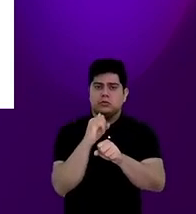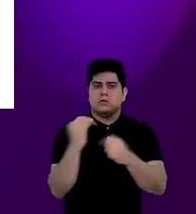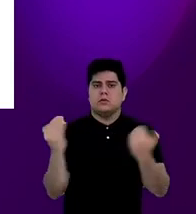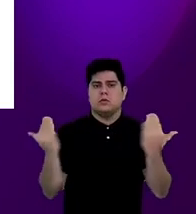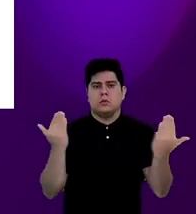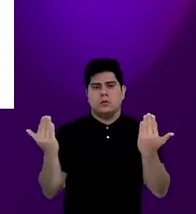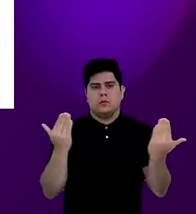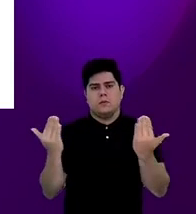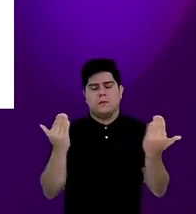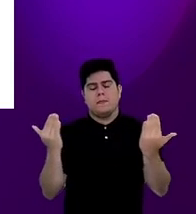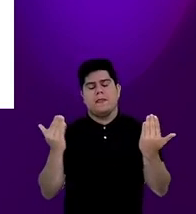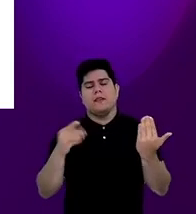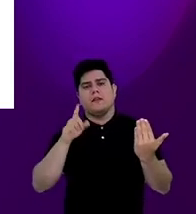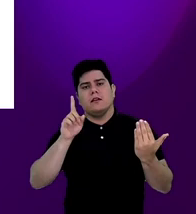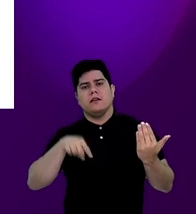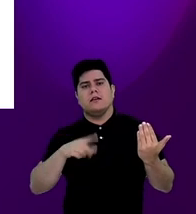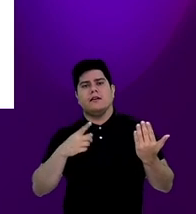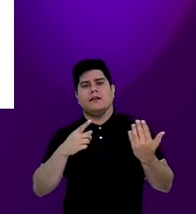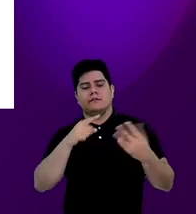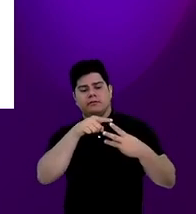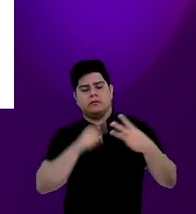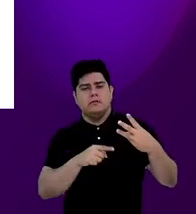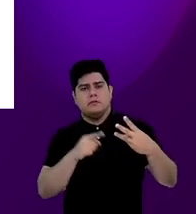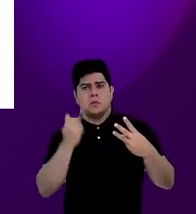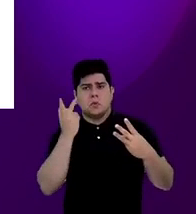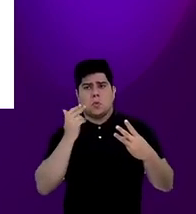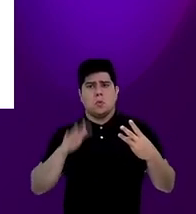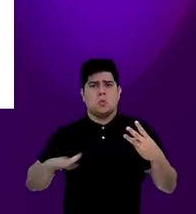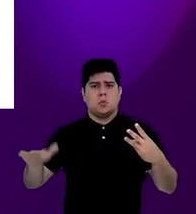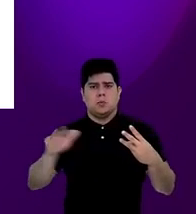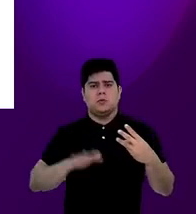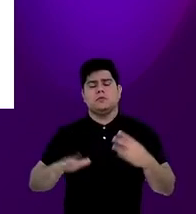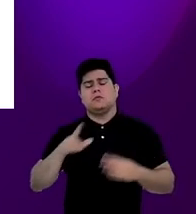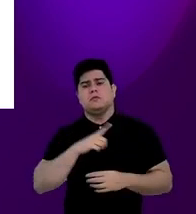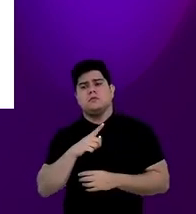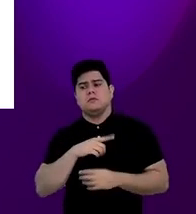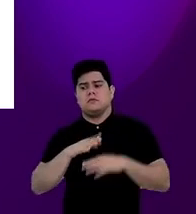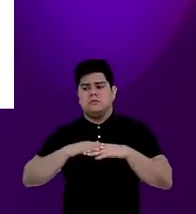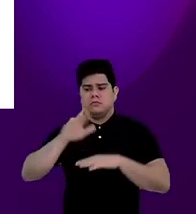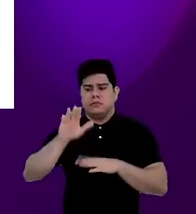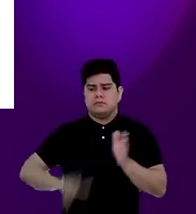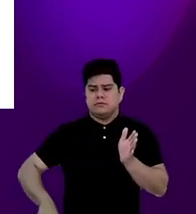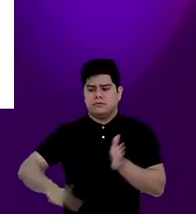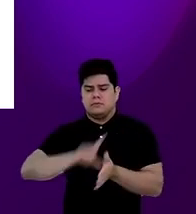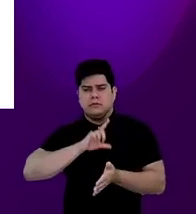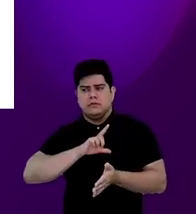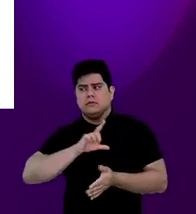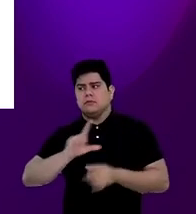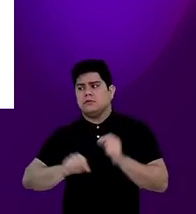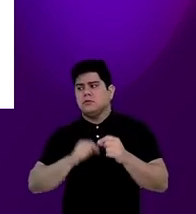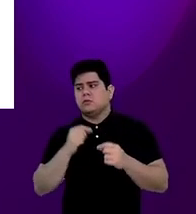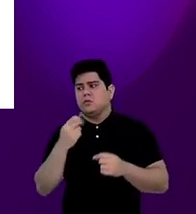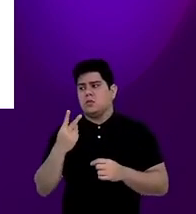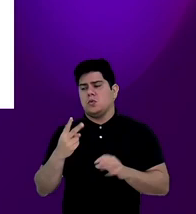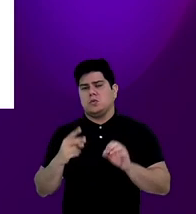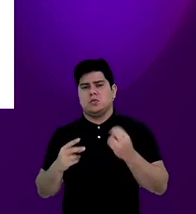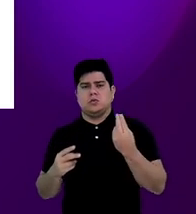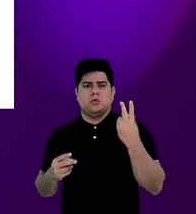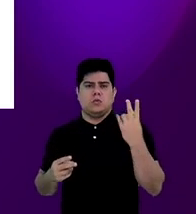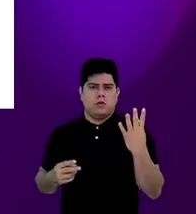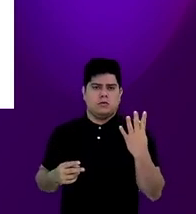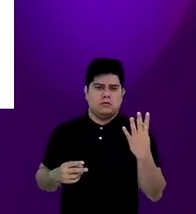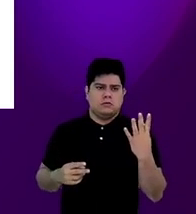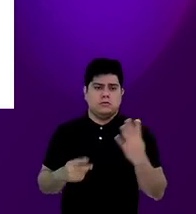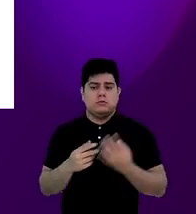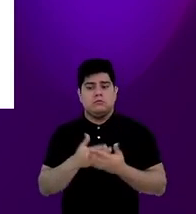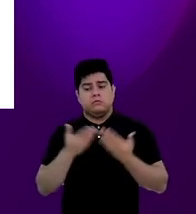ida-cel contra regimes convencionais em pacientes um pouco mais precoces, com 2 a 4 linhas prévias de terapia,